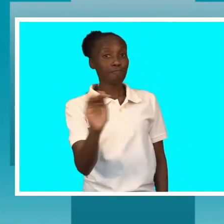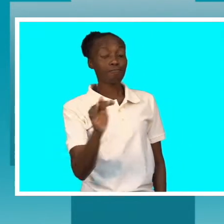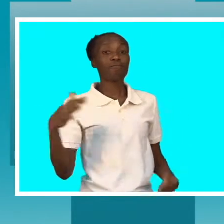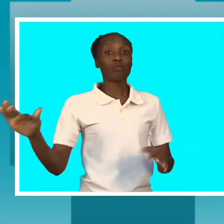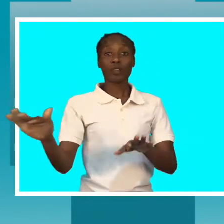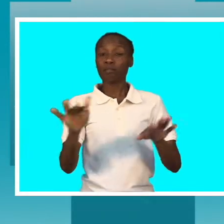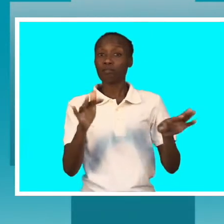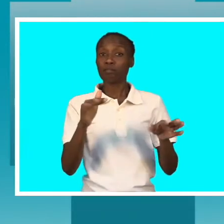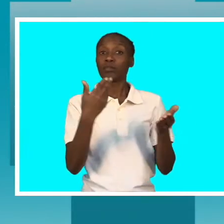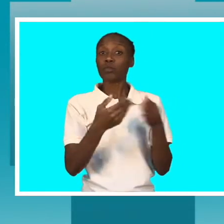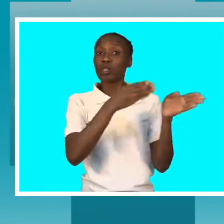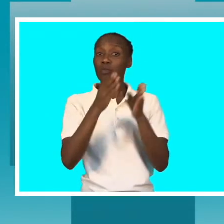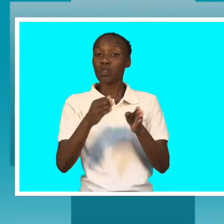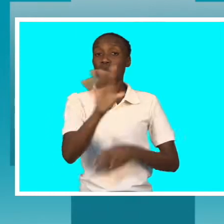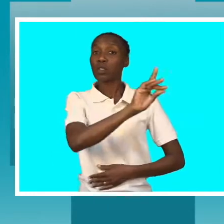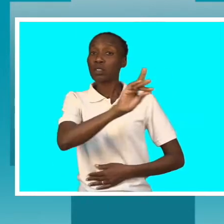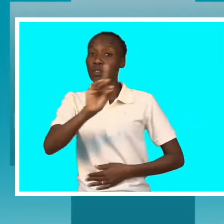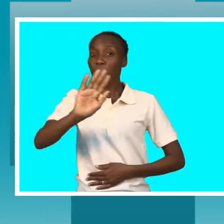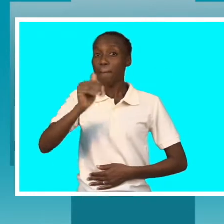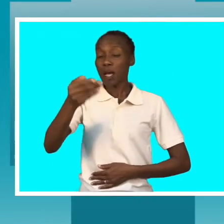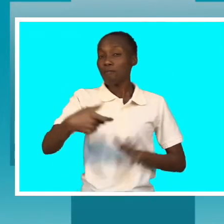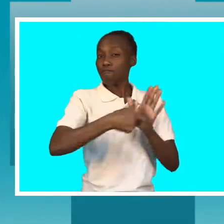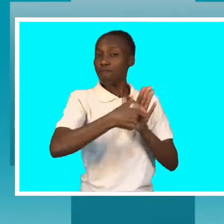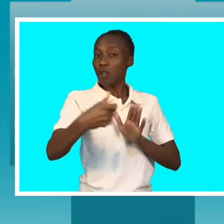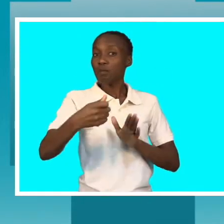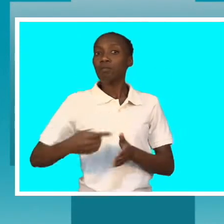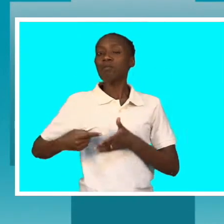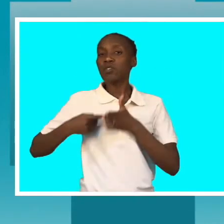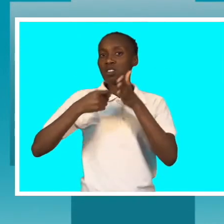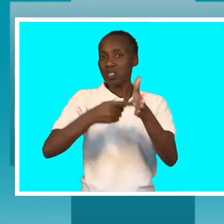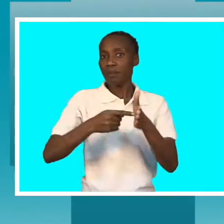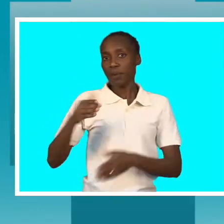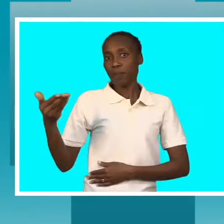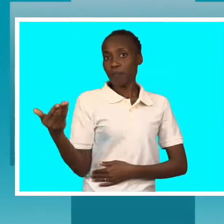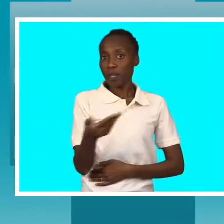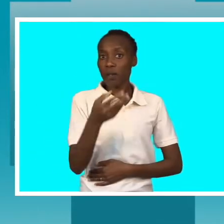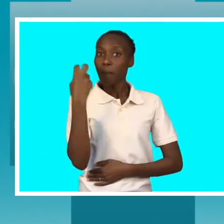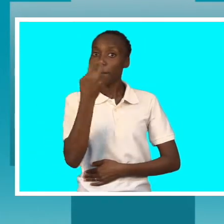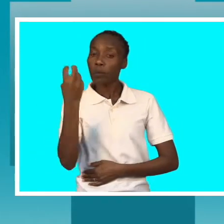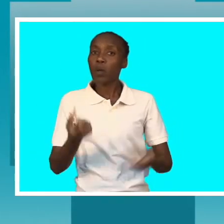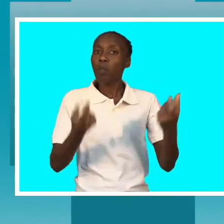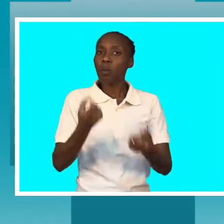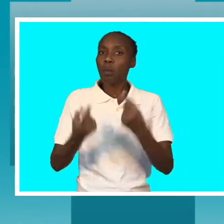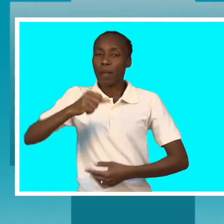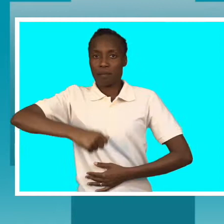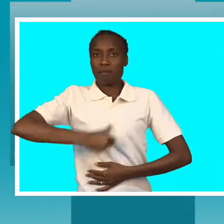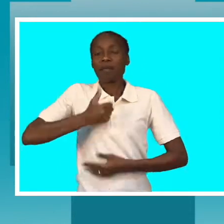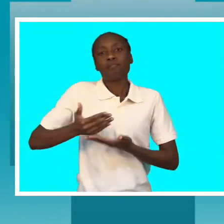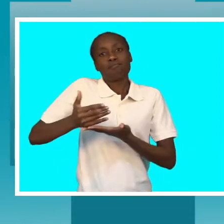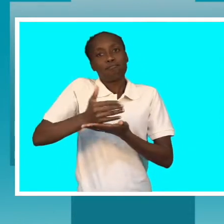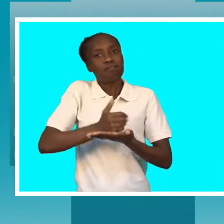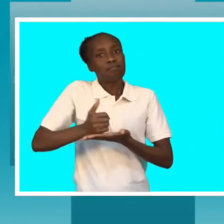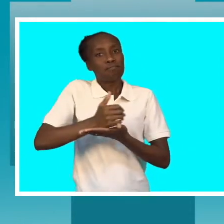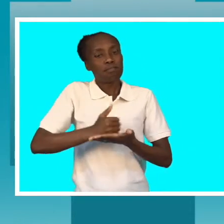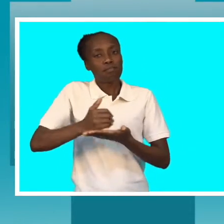às pessoas com deficiência para seguir o seu exemplo, procurando algo para sua sustentabilidade